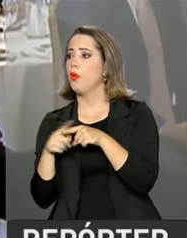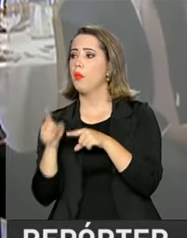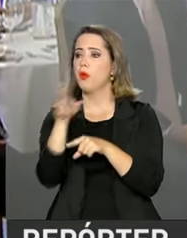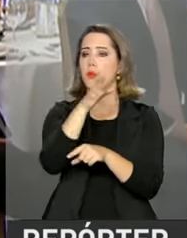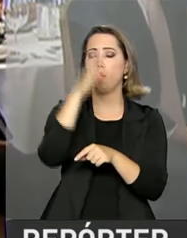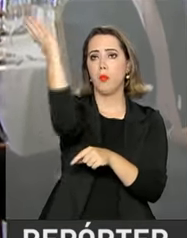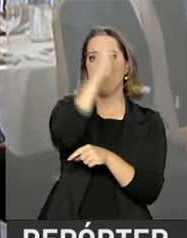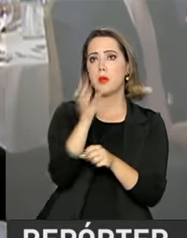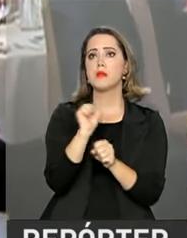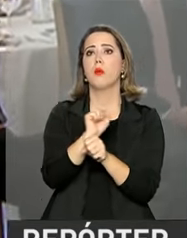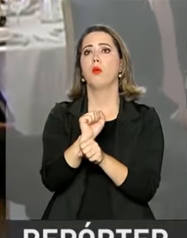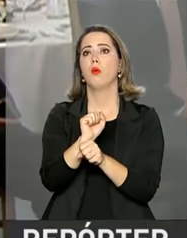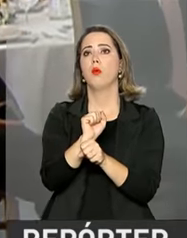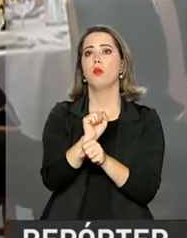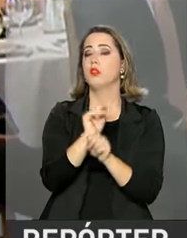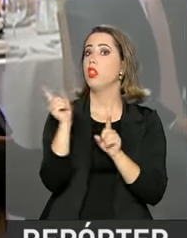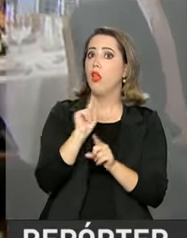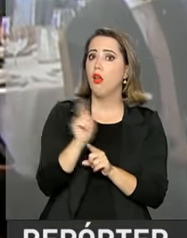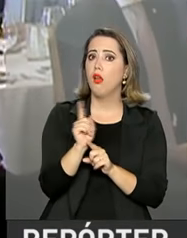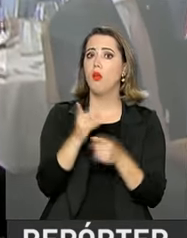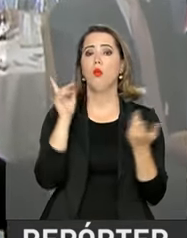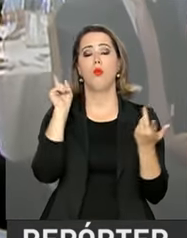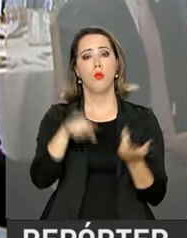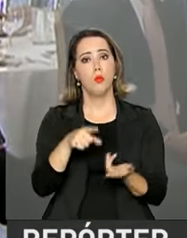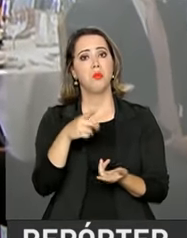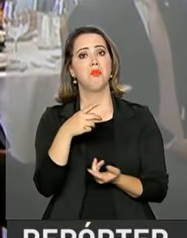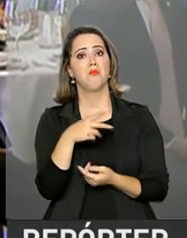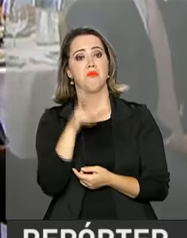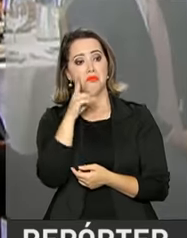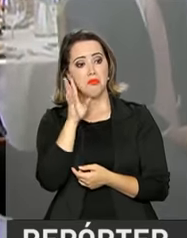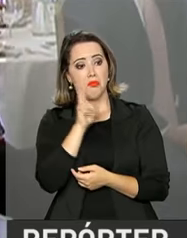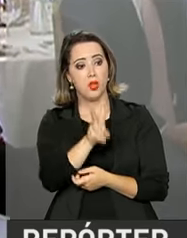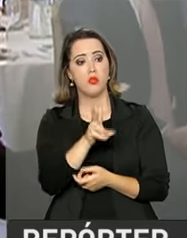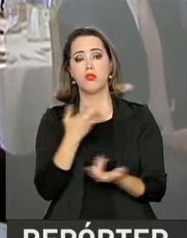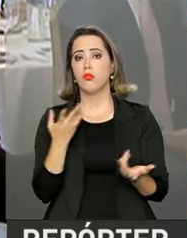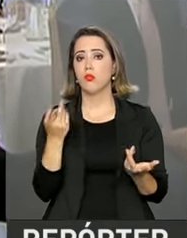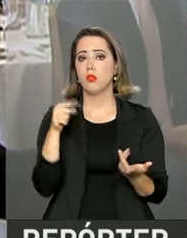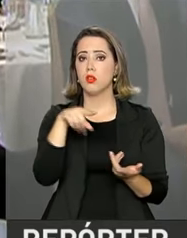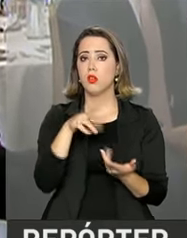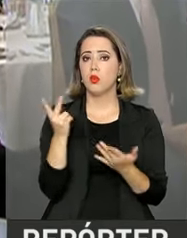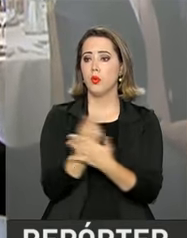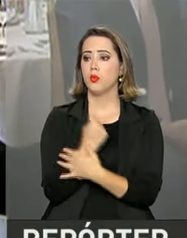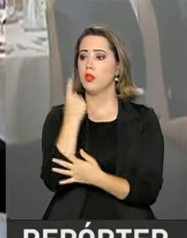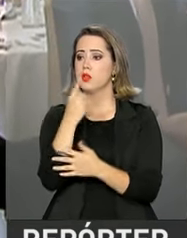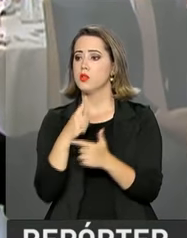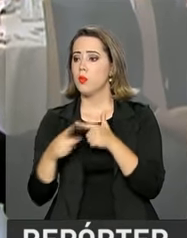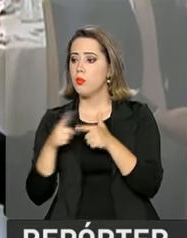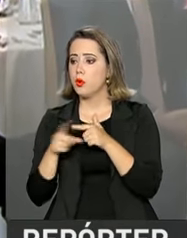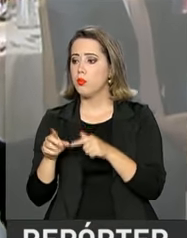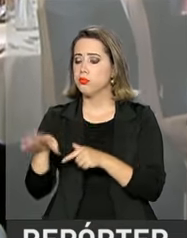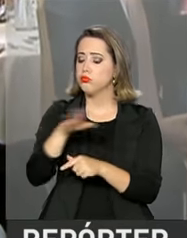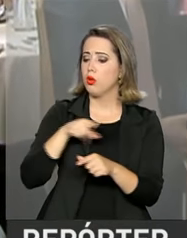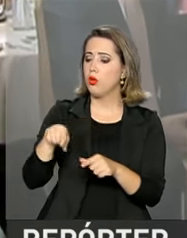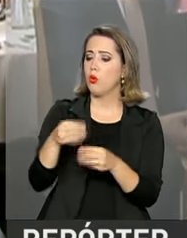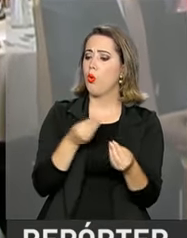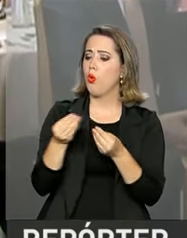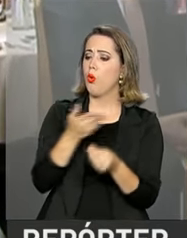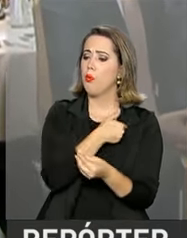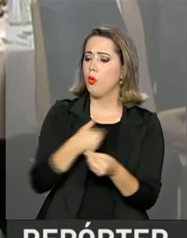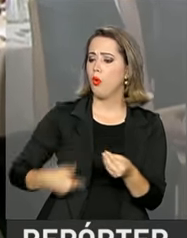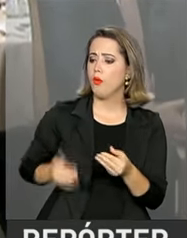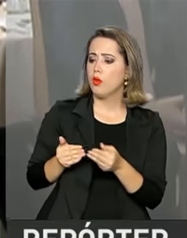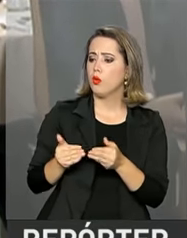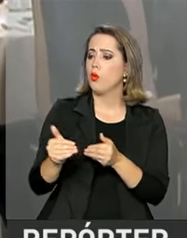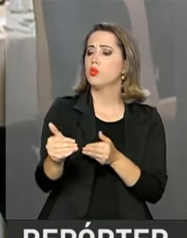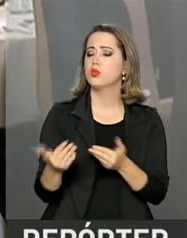brasil é pará e é curioso que a primeira concepção se tem é exatamente essa acontece um fato qualquer comece o governo é continuar